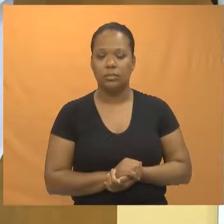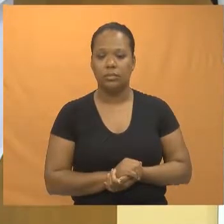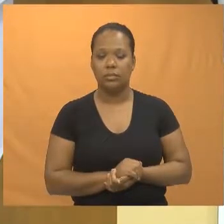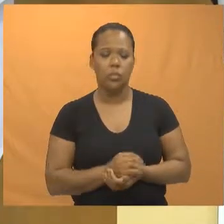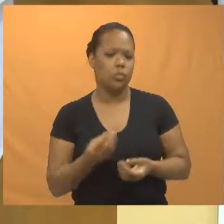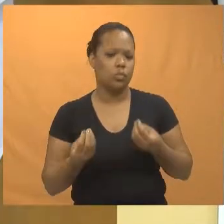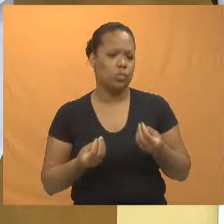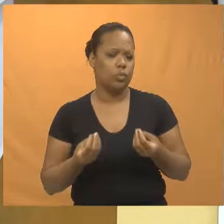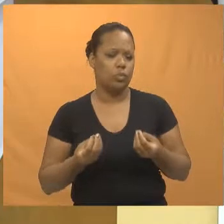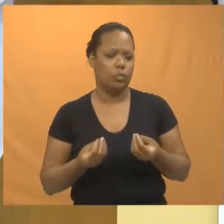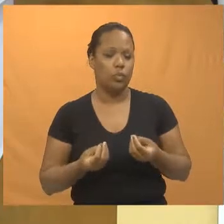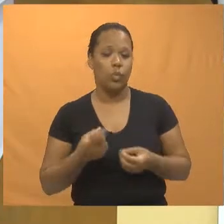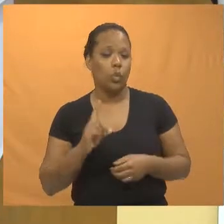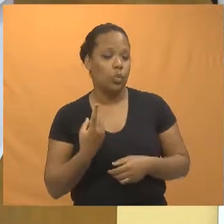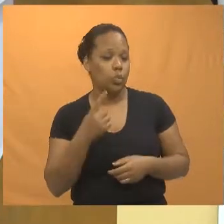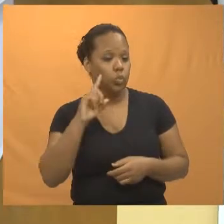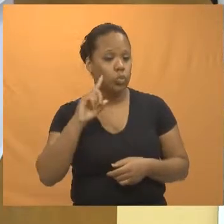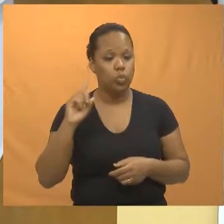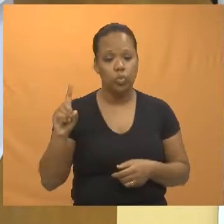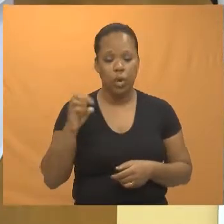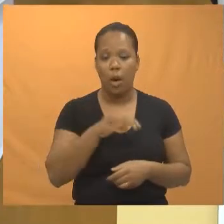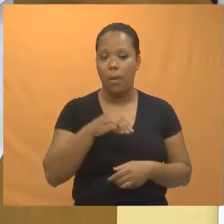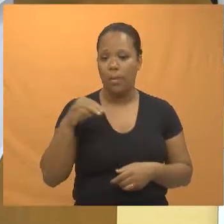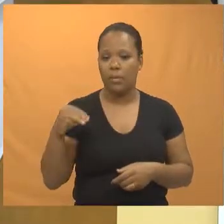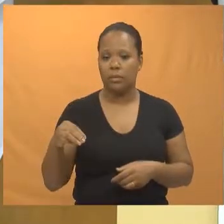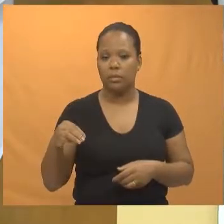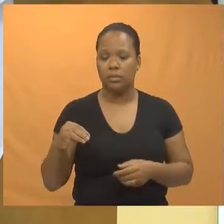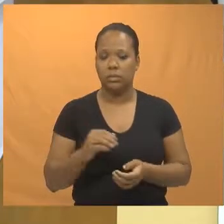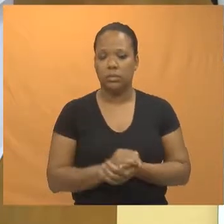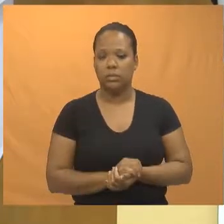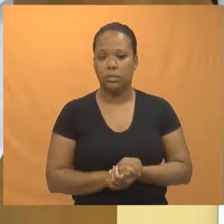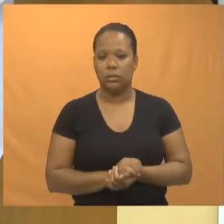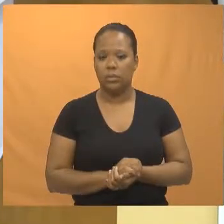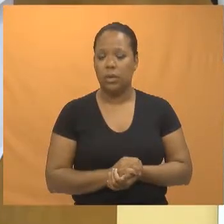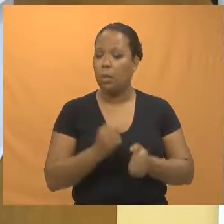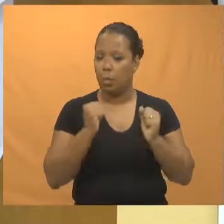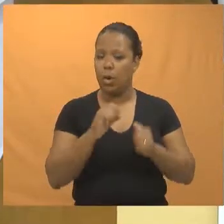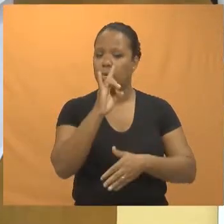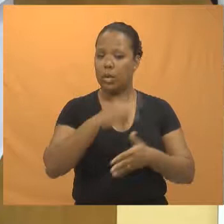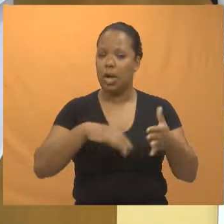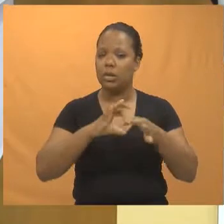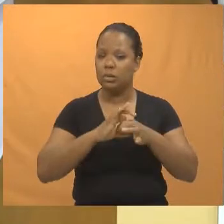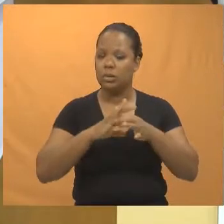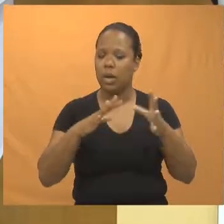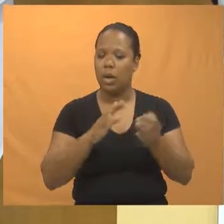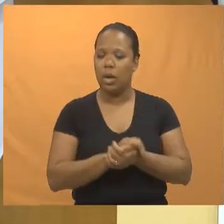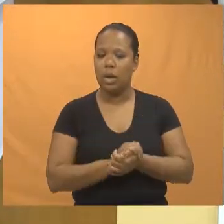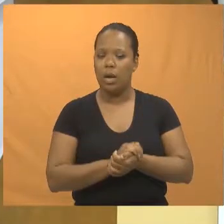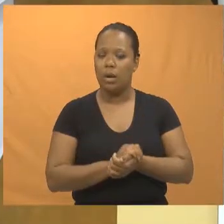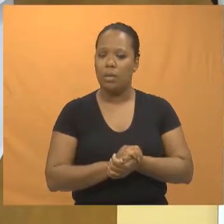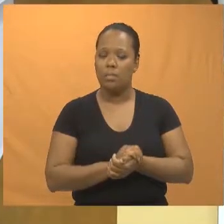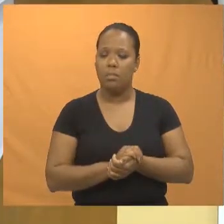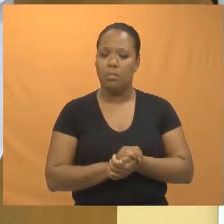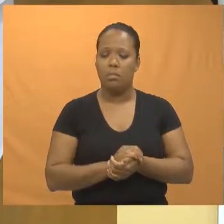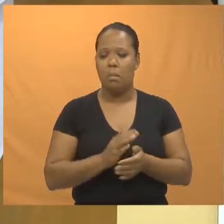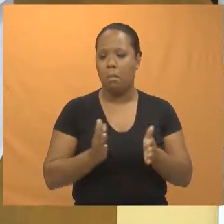como funciona? Um dia o município poderá dar essas licenças de média e alta complexidade. Ontem